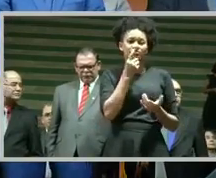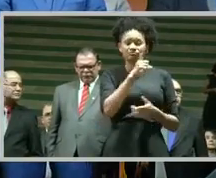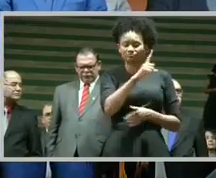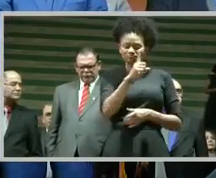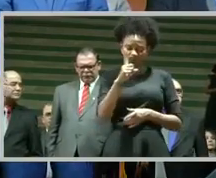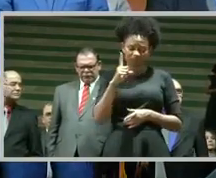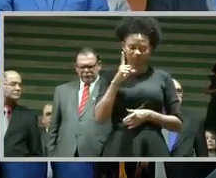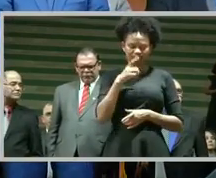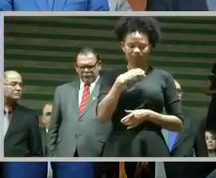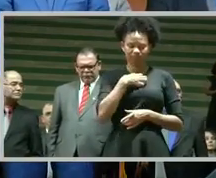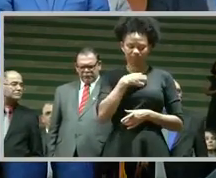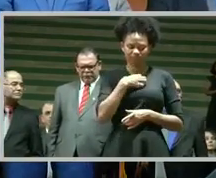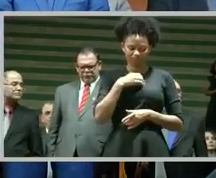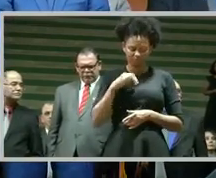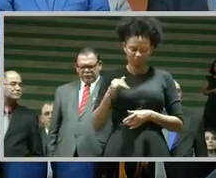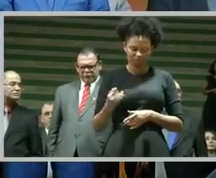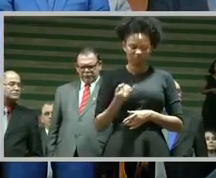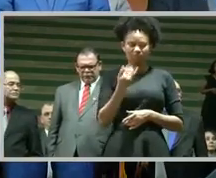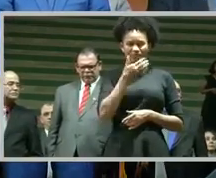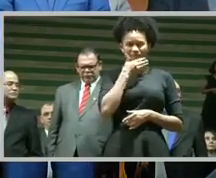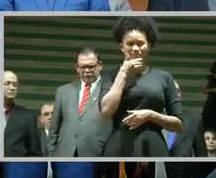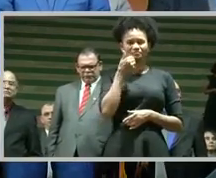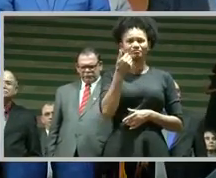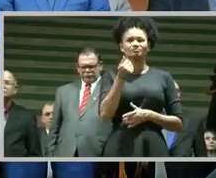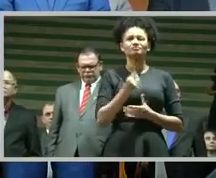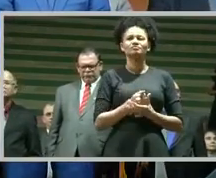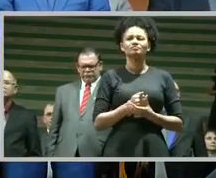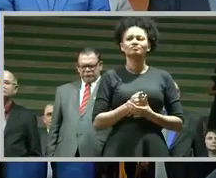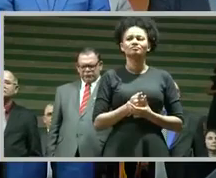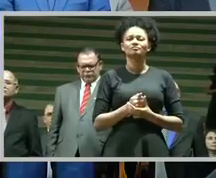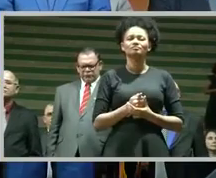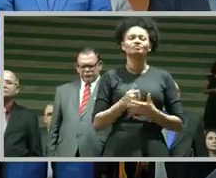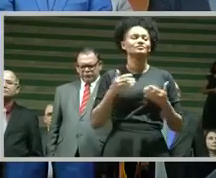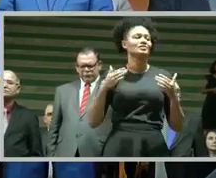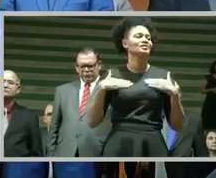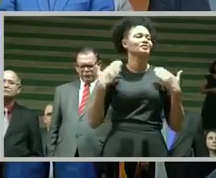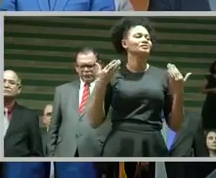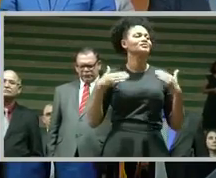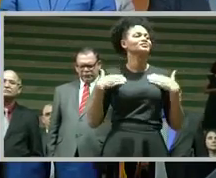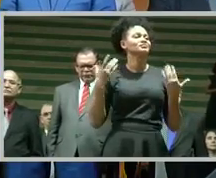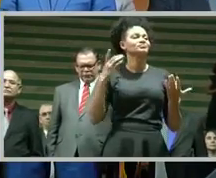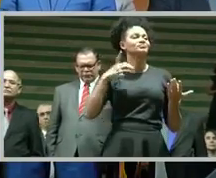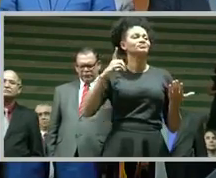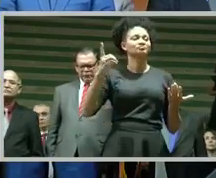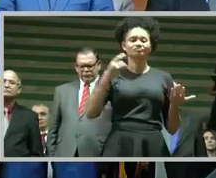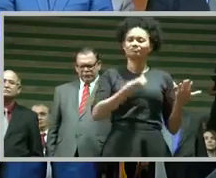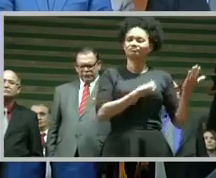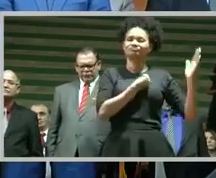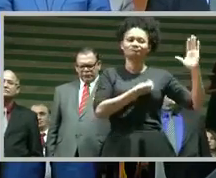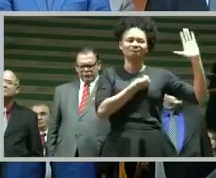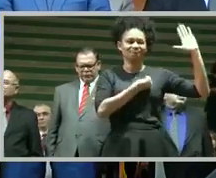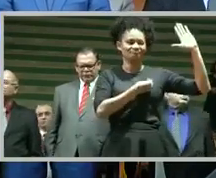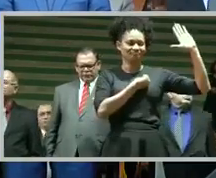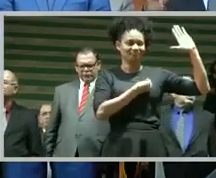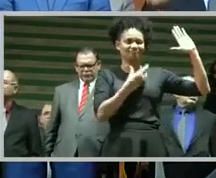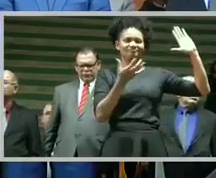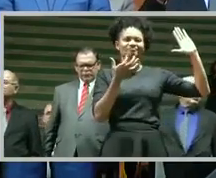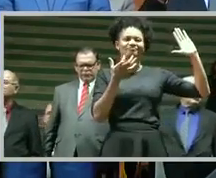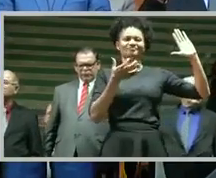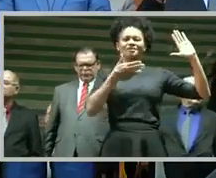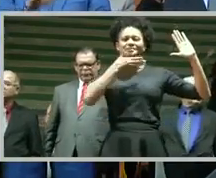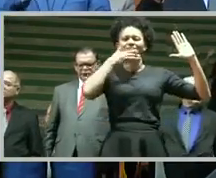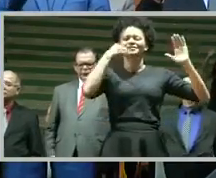tê-la, que você aproveite melhor. Quem deseja a alegria de Deus aqui, levante a sua mão e dê o